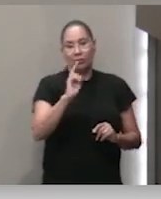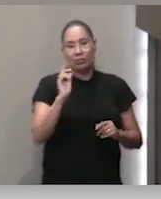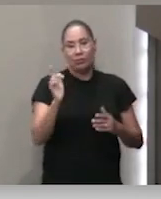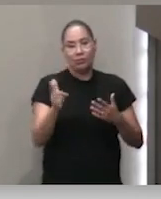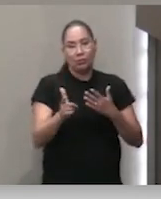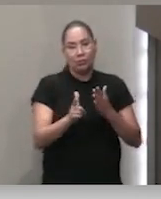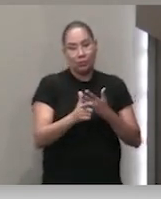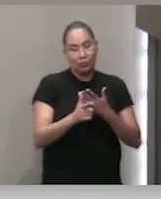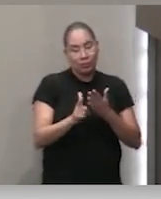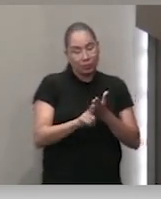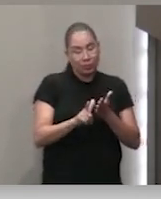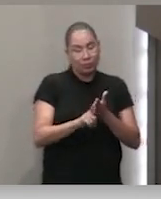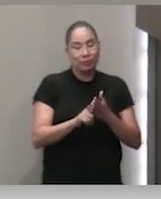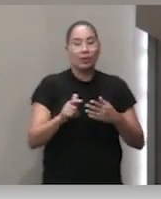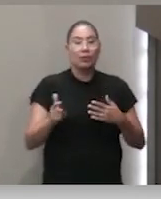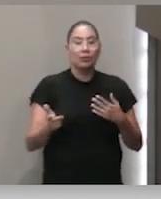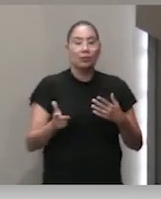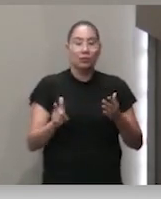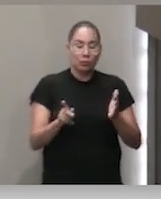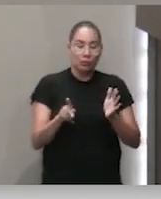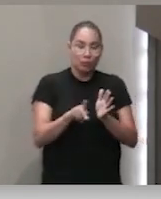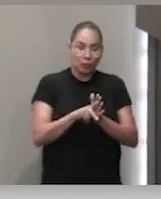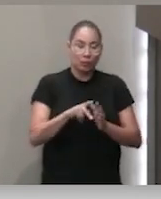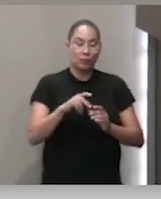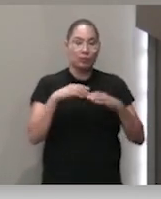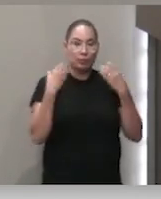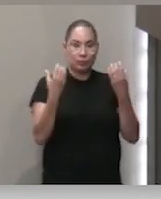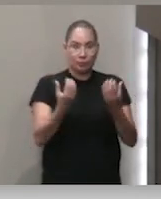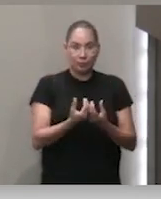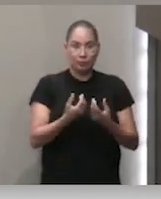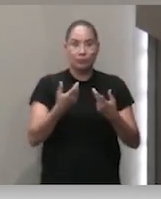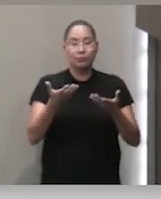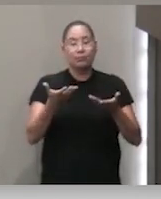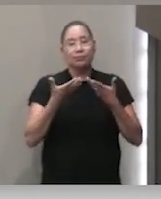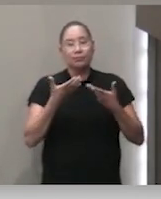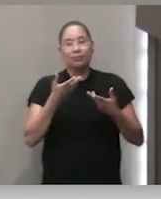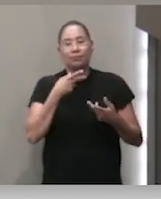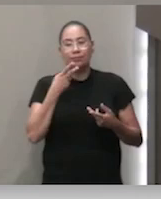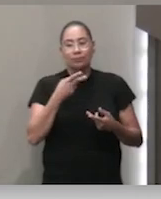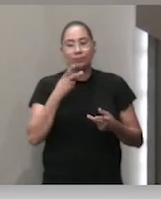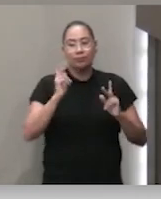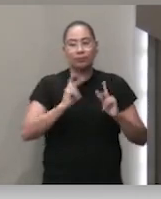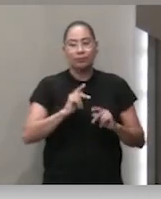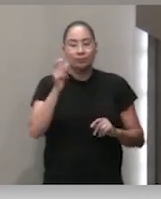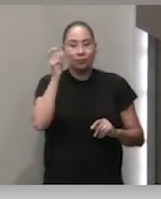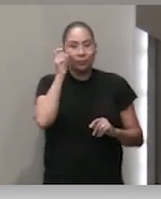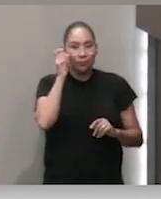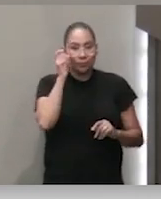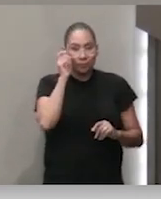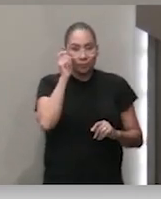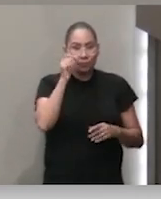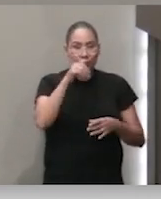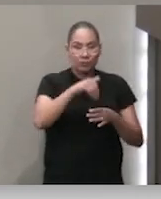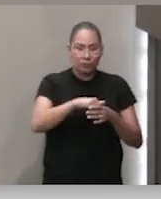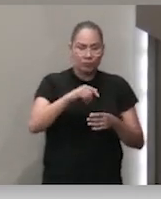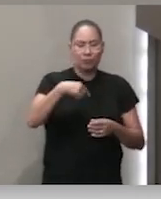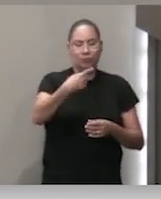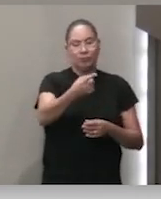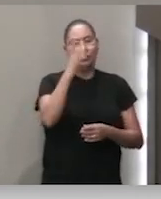própria comunidade. Então eu quero aqui, minha gente, quem está nos assistindo, que vão votar no próximo